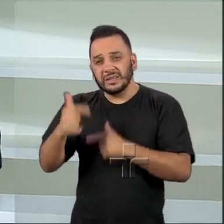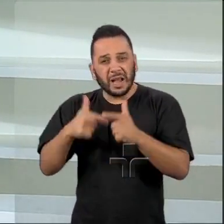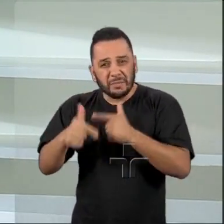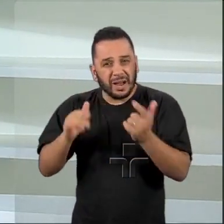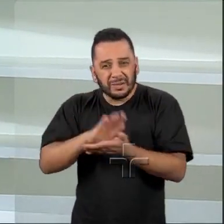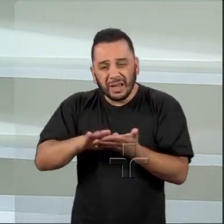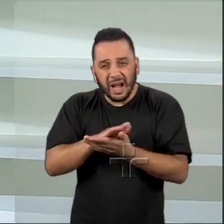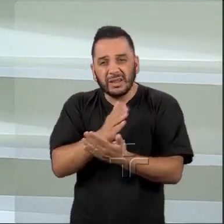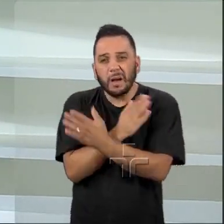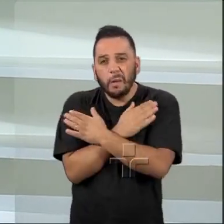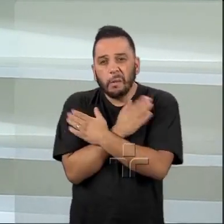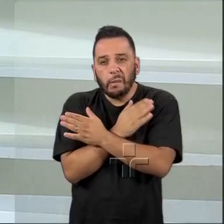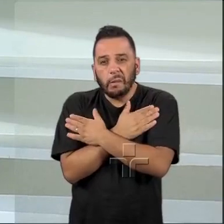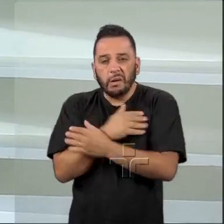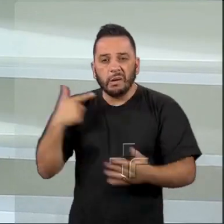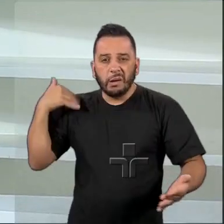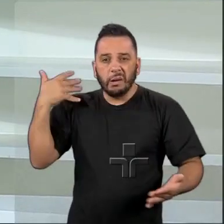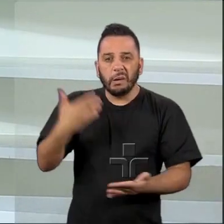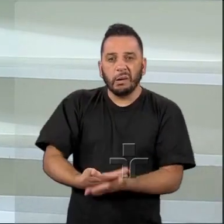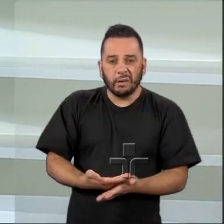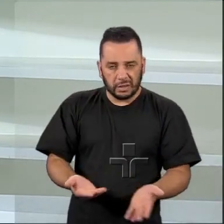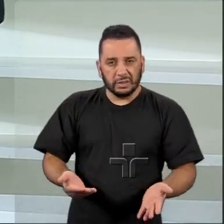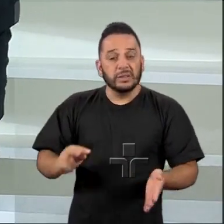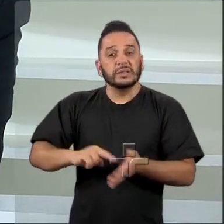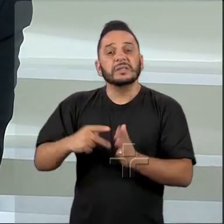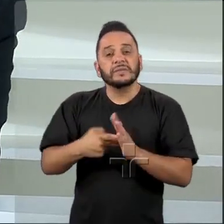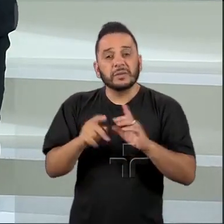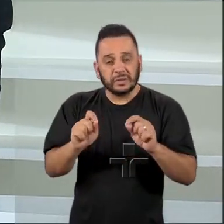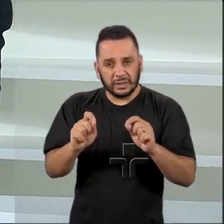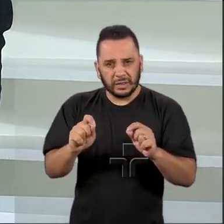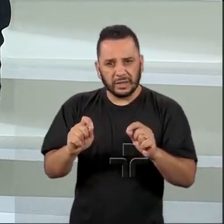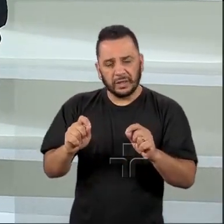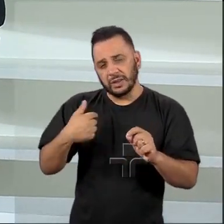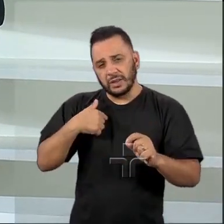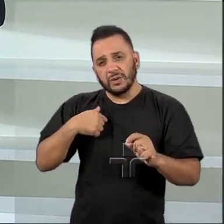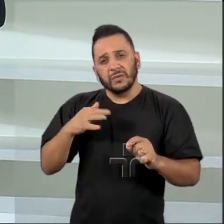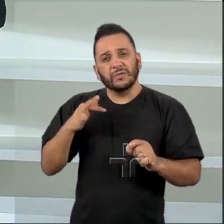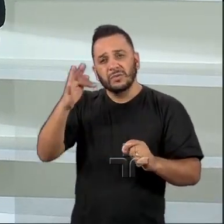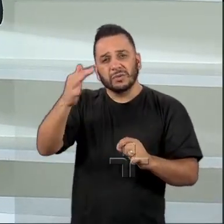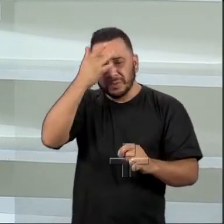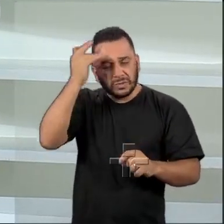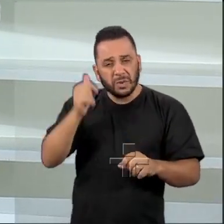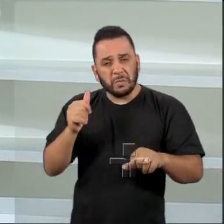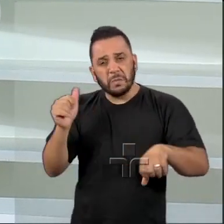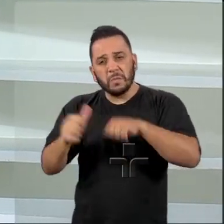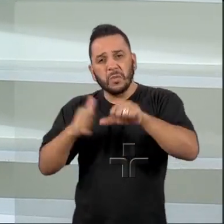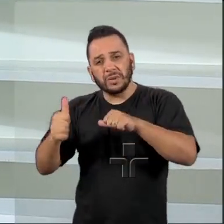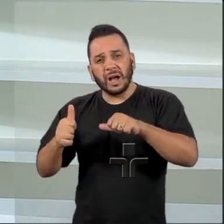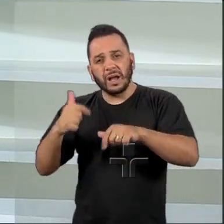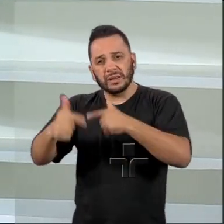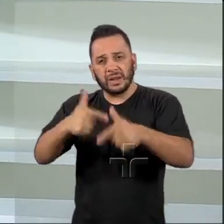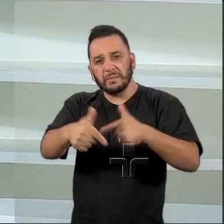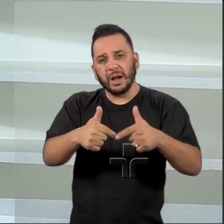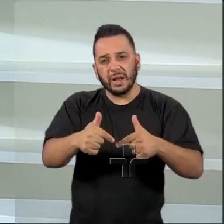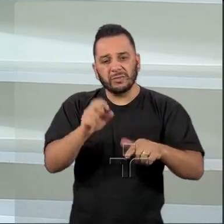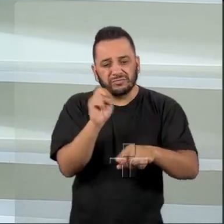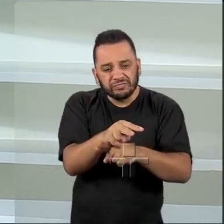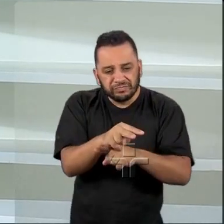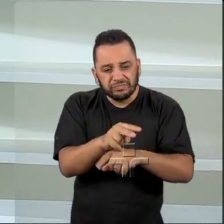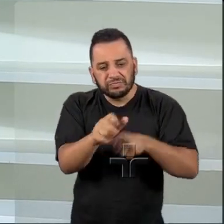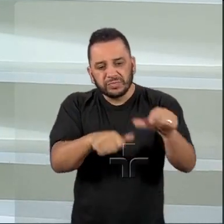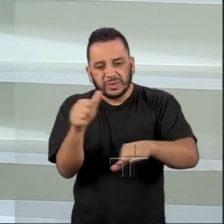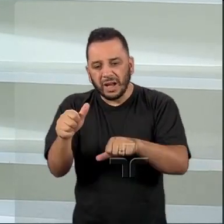não tem mais uma formação. Quer dizer, as próximas gerações aí vão mudar de profissão uma dezena de vezes ao longo da sua vida. Você